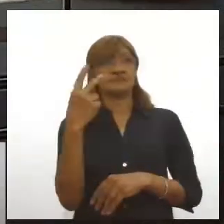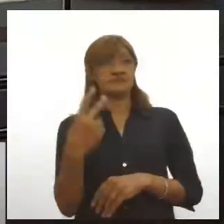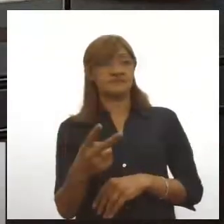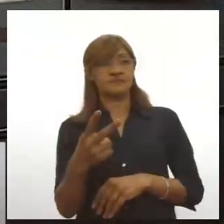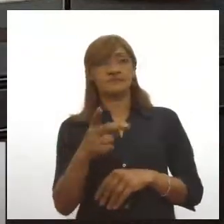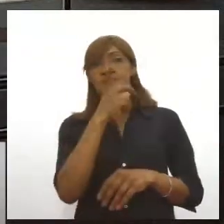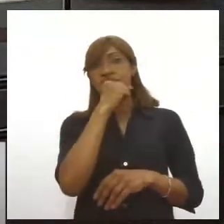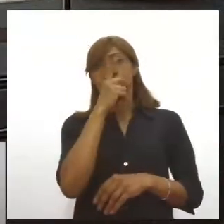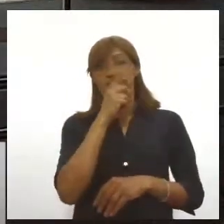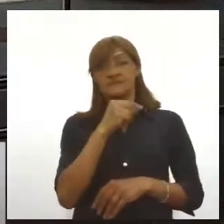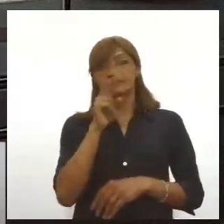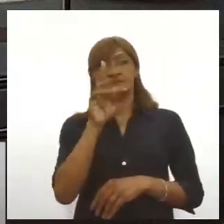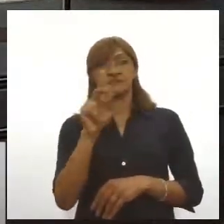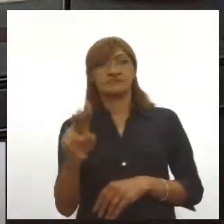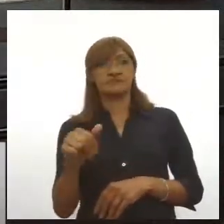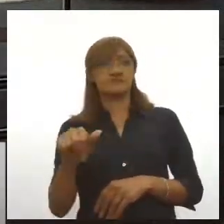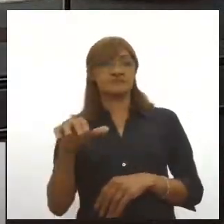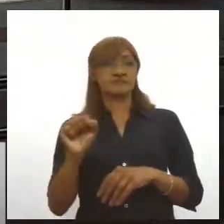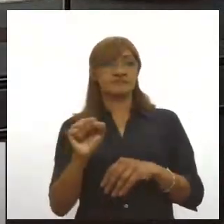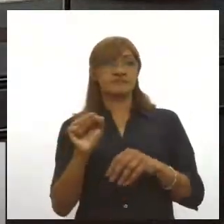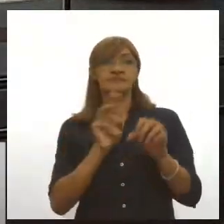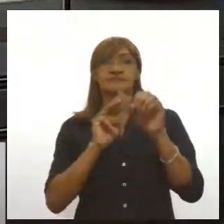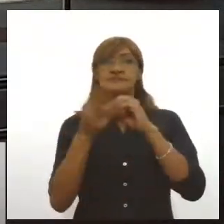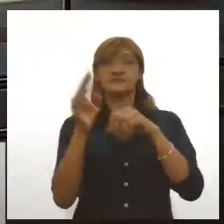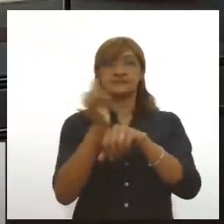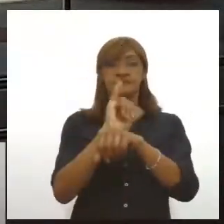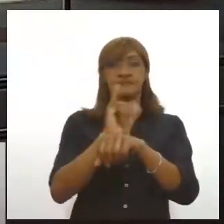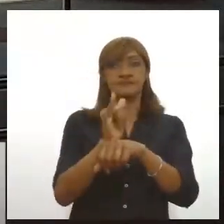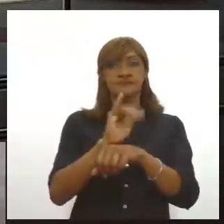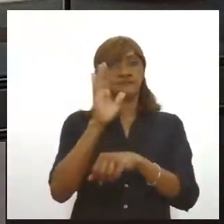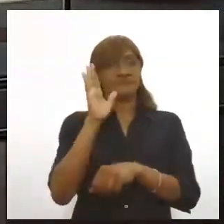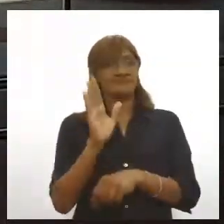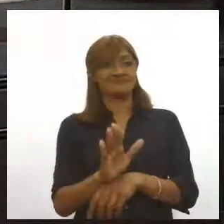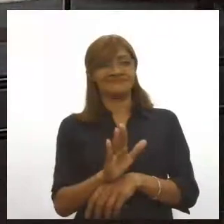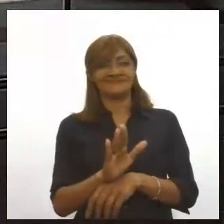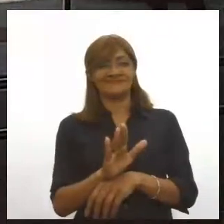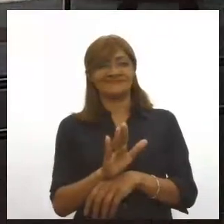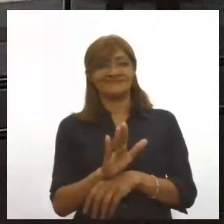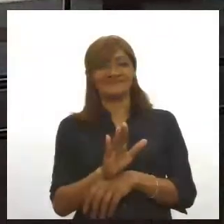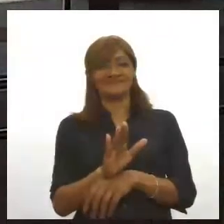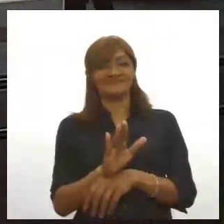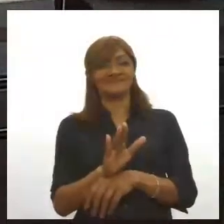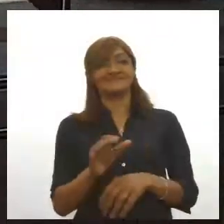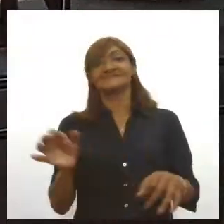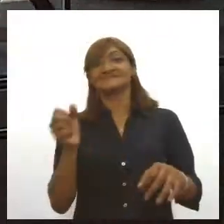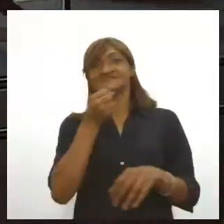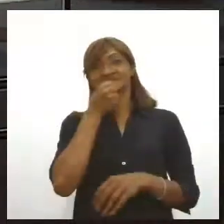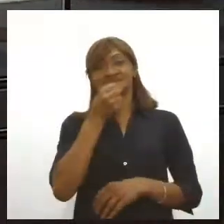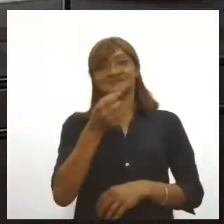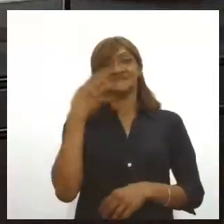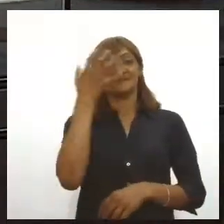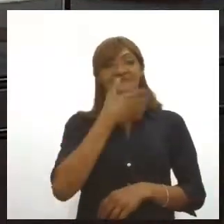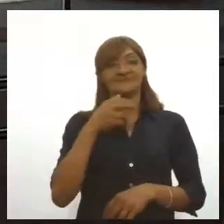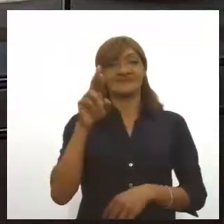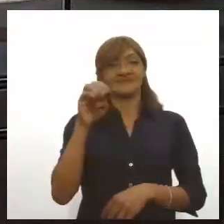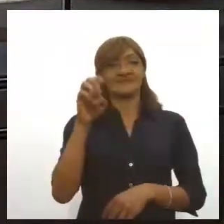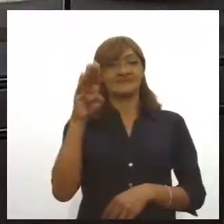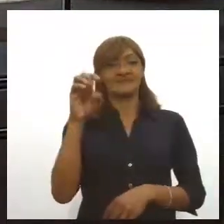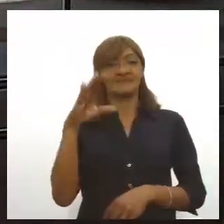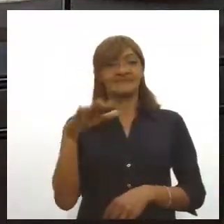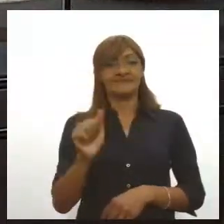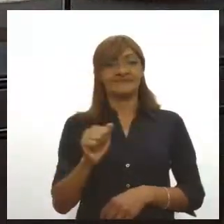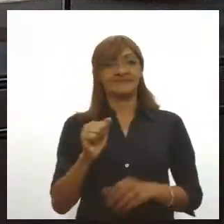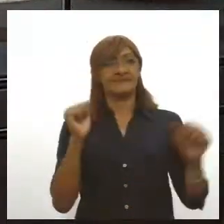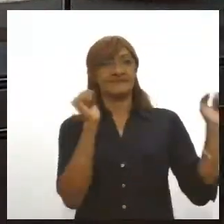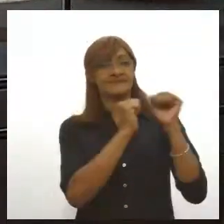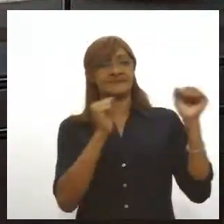Twitter, @TVAlesi, no nosso canal do YouTube. Vamos deixar vocês agora com a jornalista e cantora Rebeca Mello, com o sanfoneiro